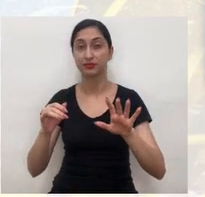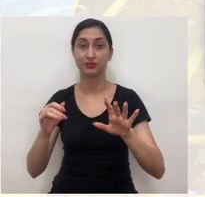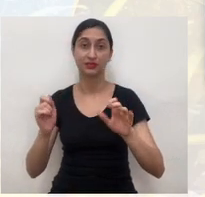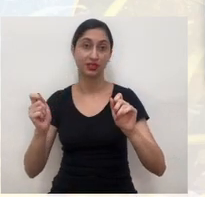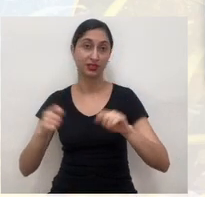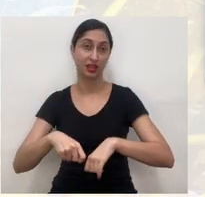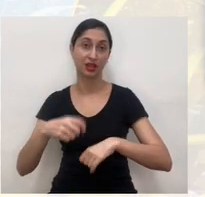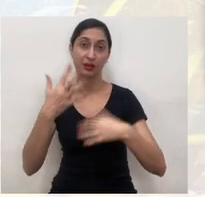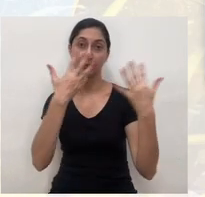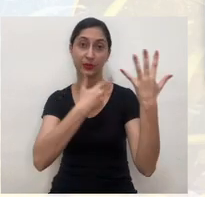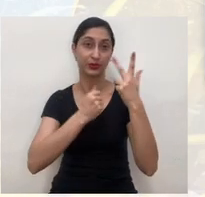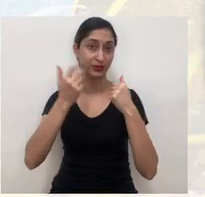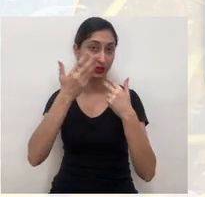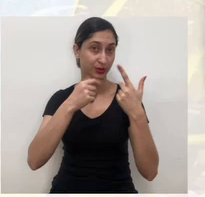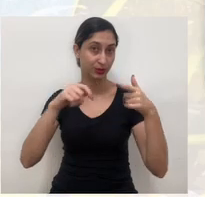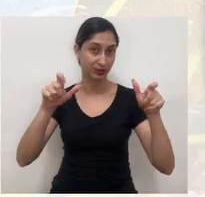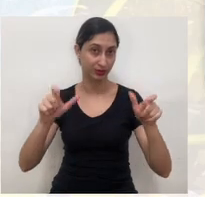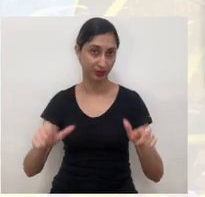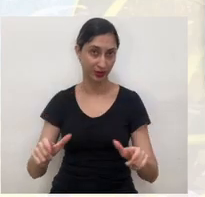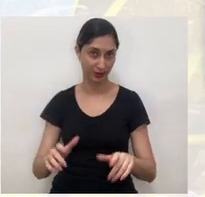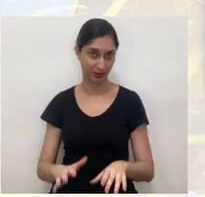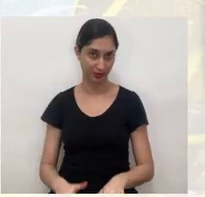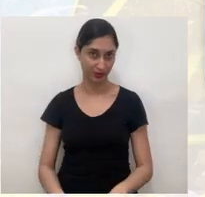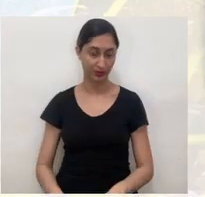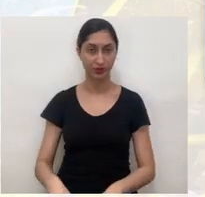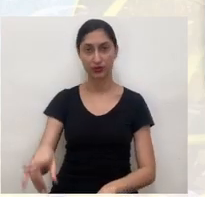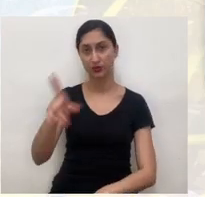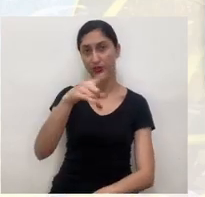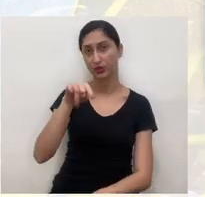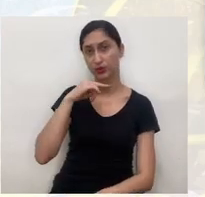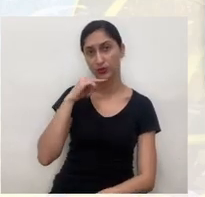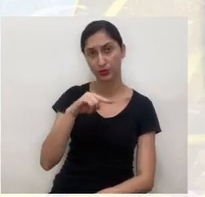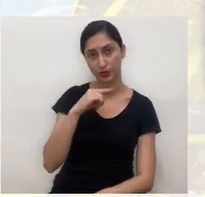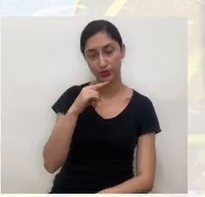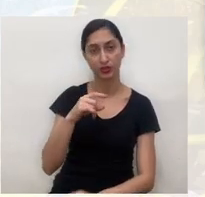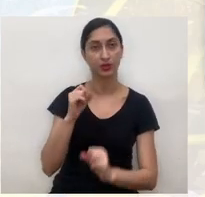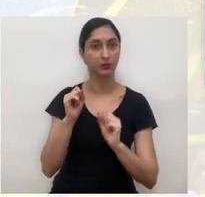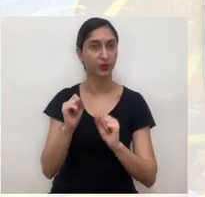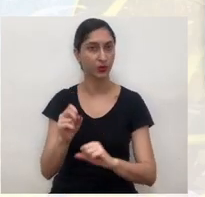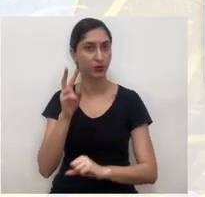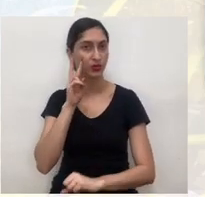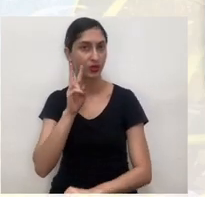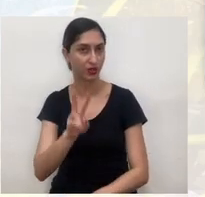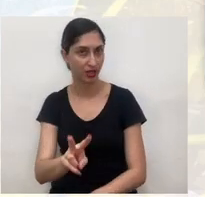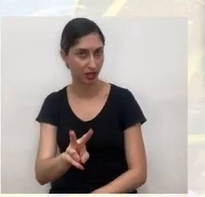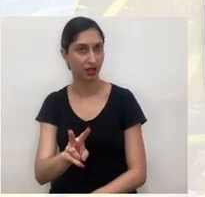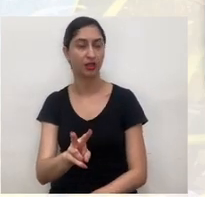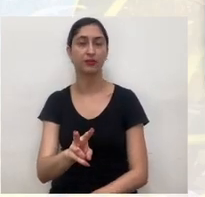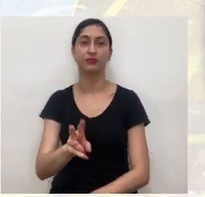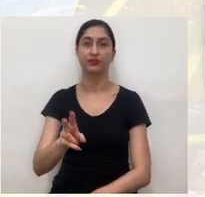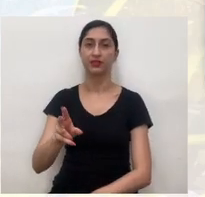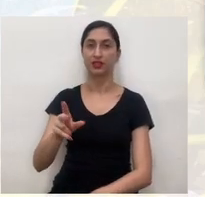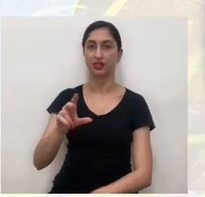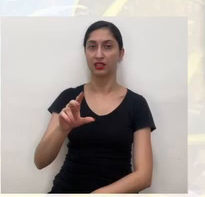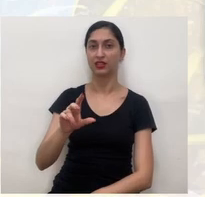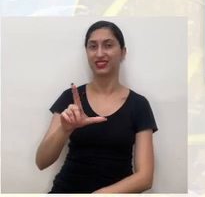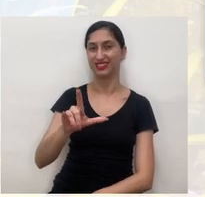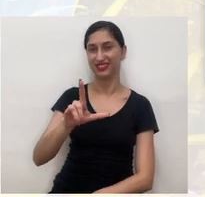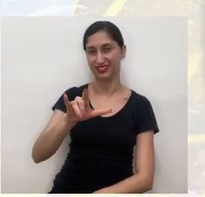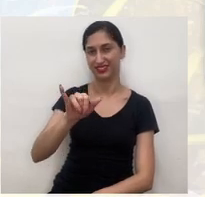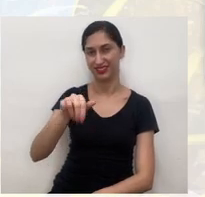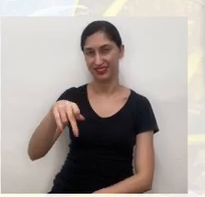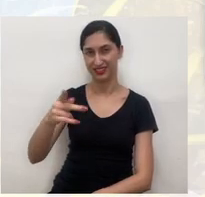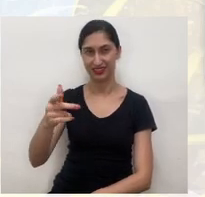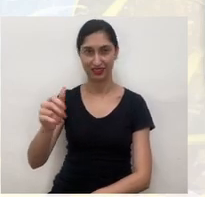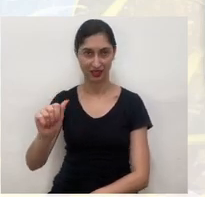ornamentais. Então, eu sugiro que quem tiver alguma dúvida, dê uma olhada, chama-se Highline, linha alta, né? Qualquer